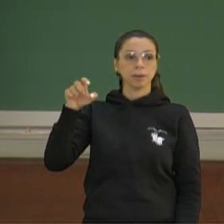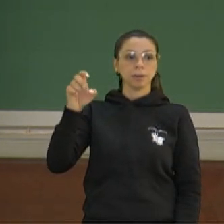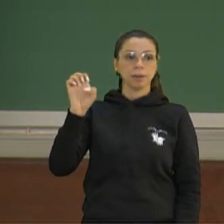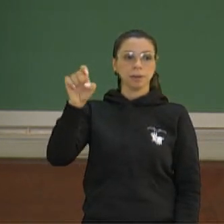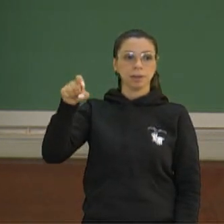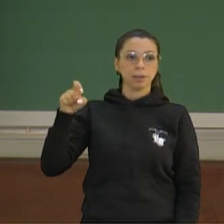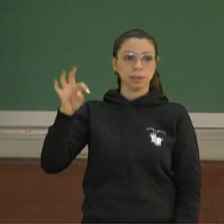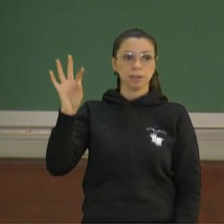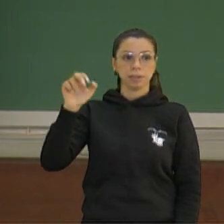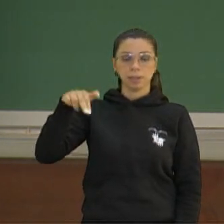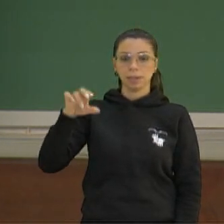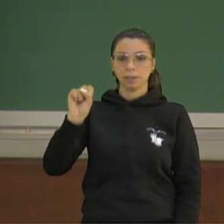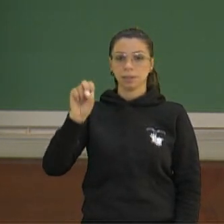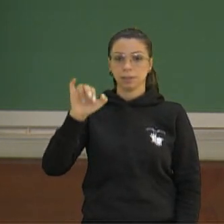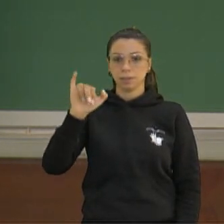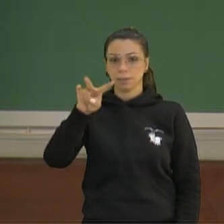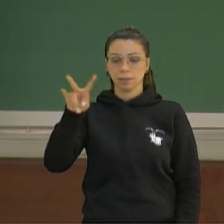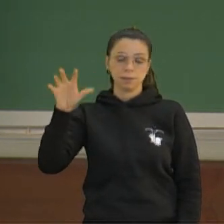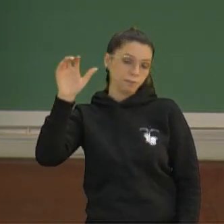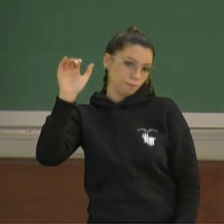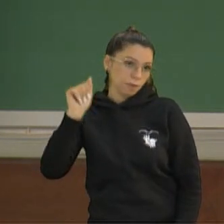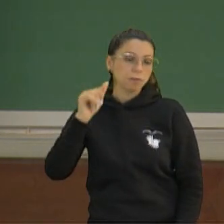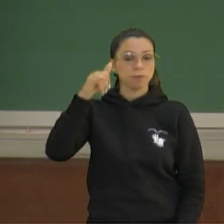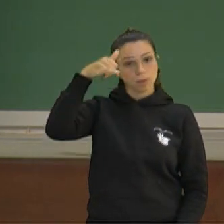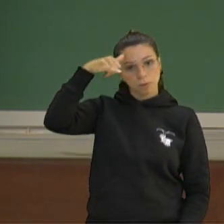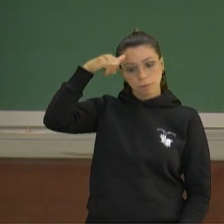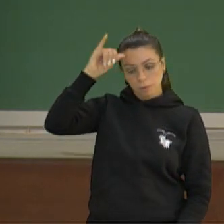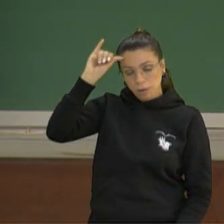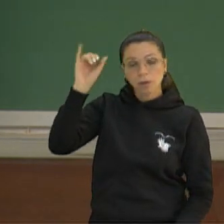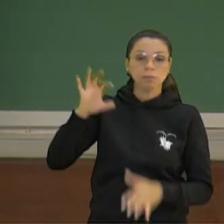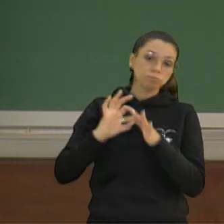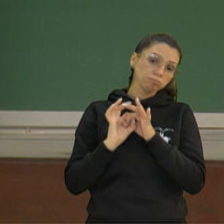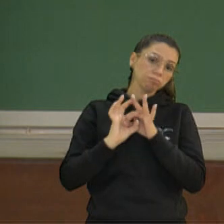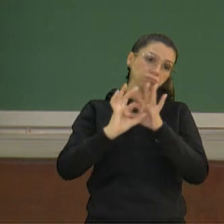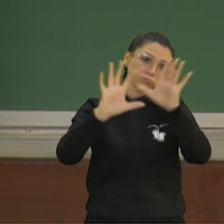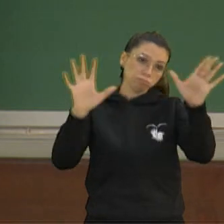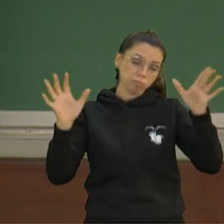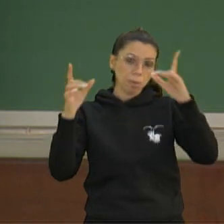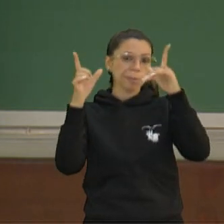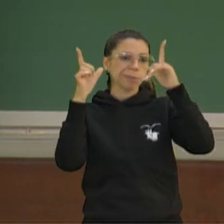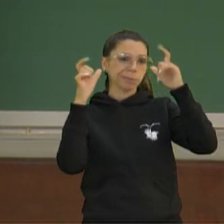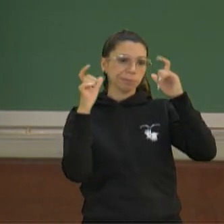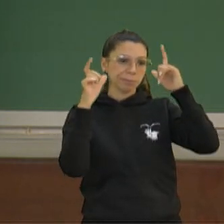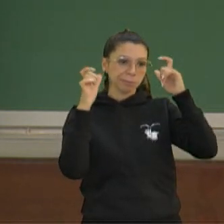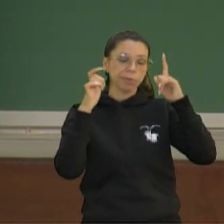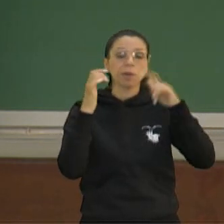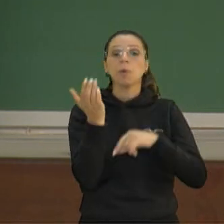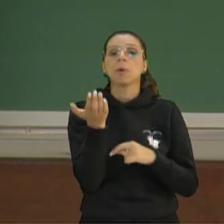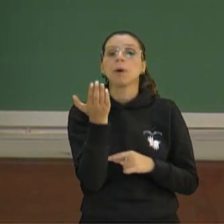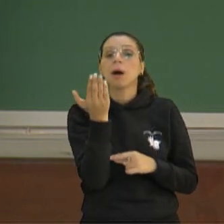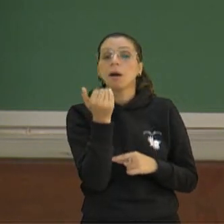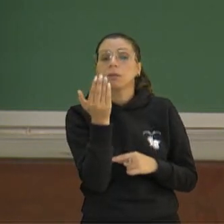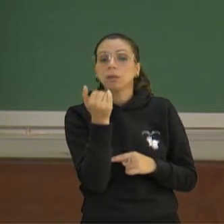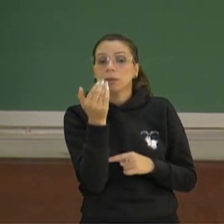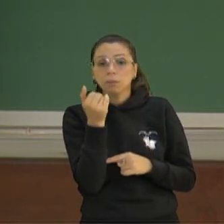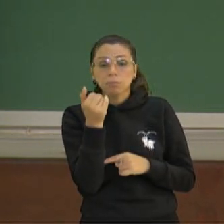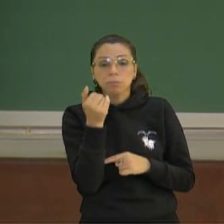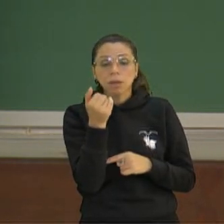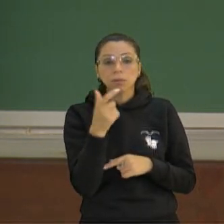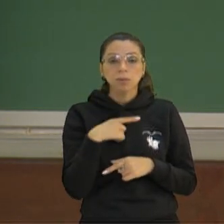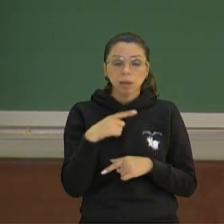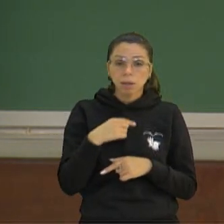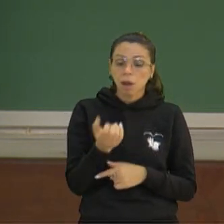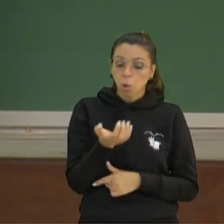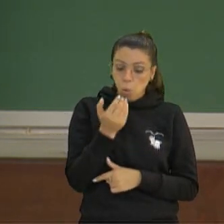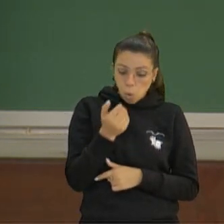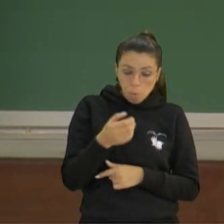temos, né, o gado criado solto, podemos observar nessa fotografia, né, o alimento que ele está